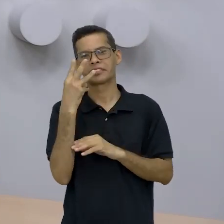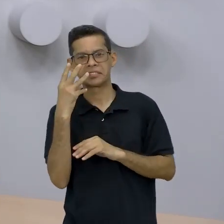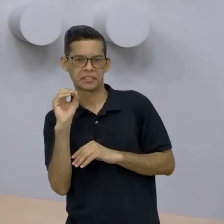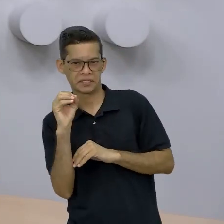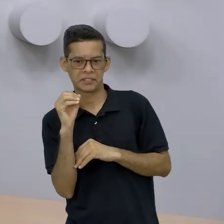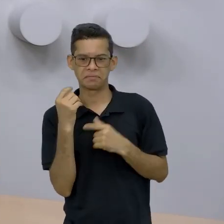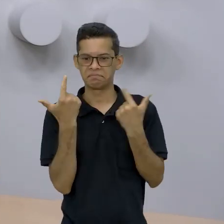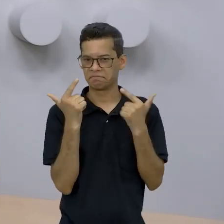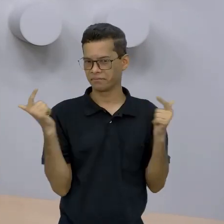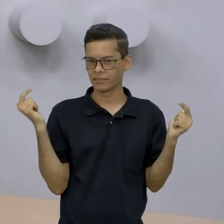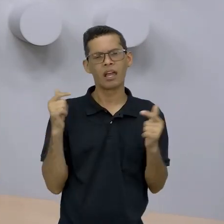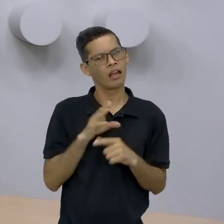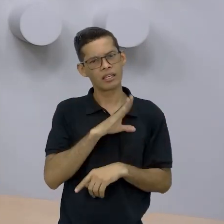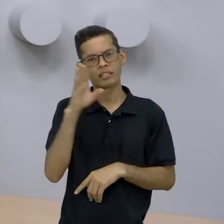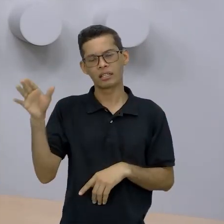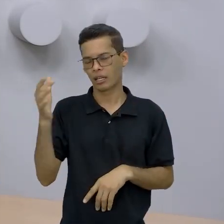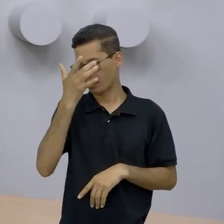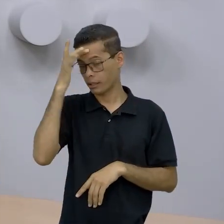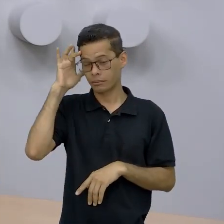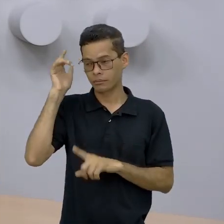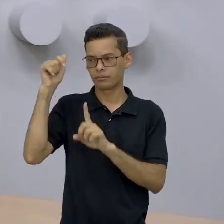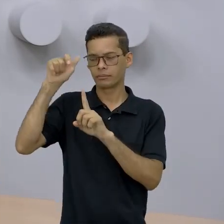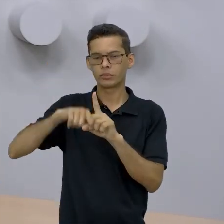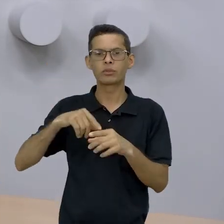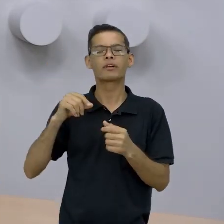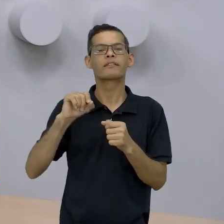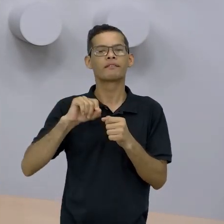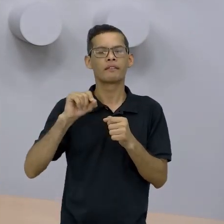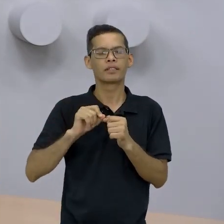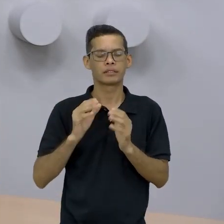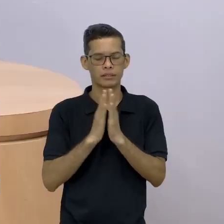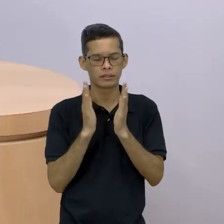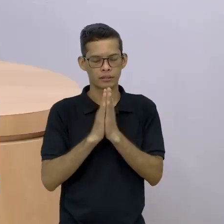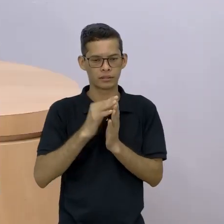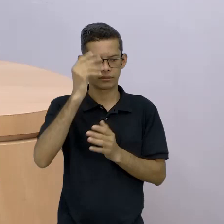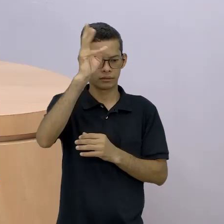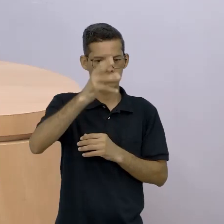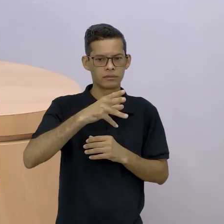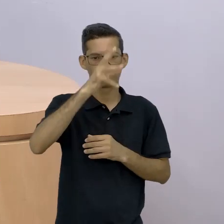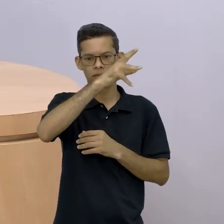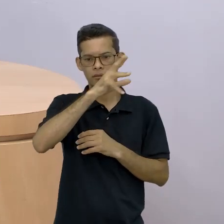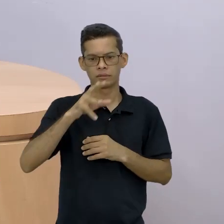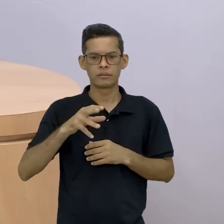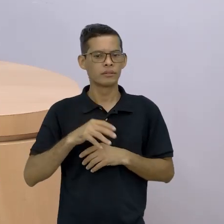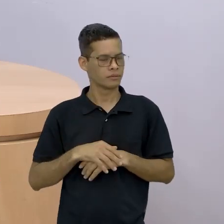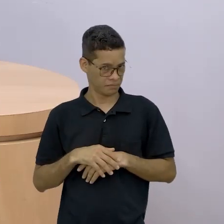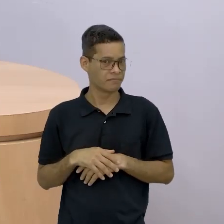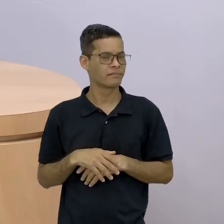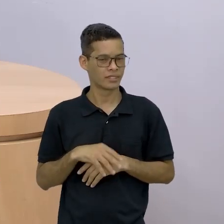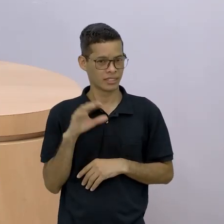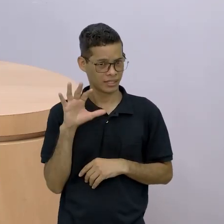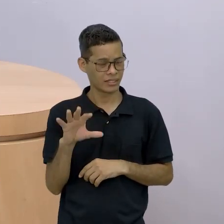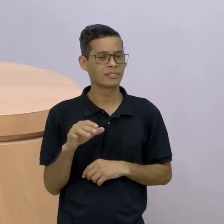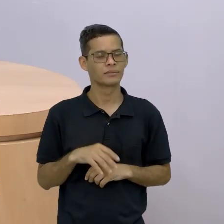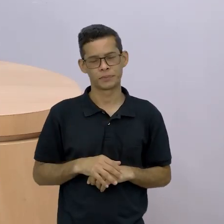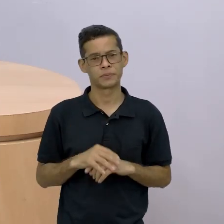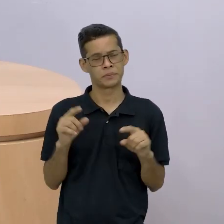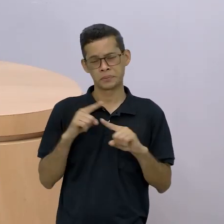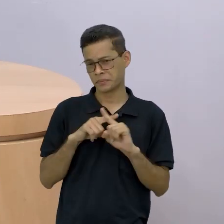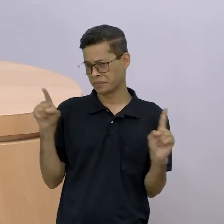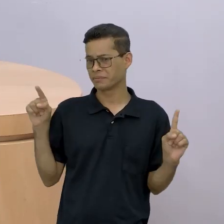iam em benzedeiras que faziam mais ou menos essa mistura de uma farmacopeia silvestre com algumas plantinhas, só